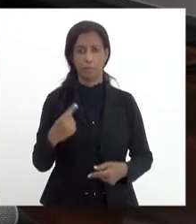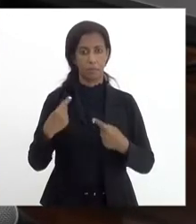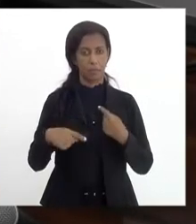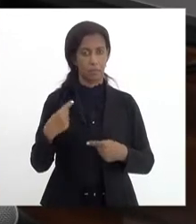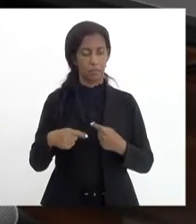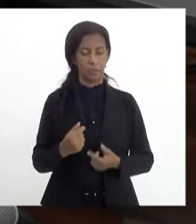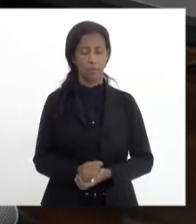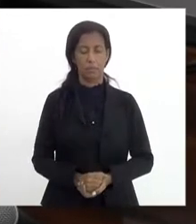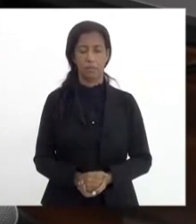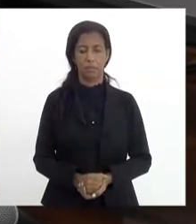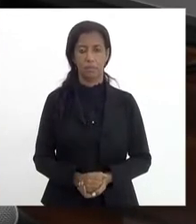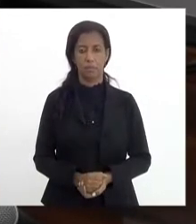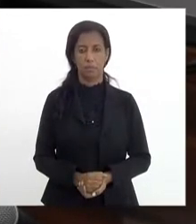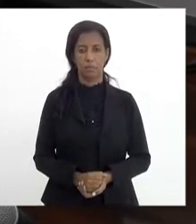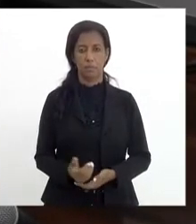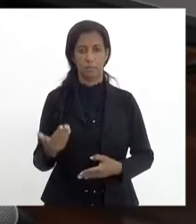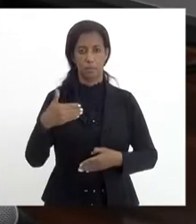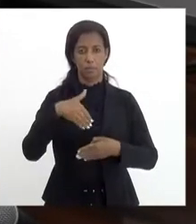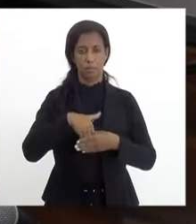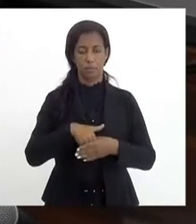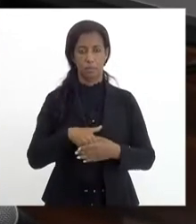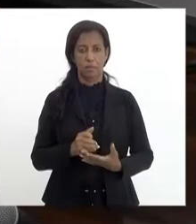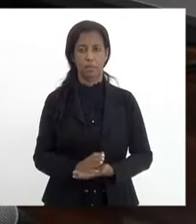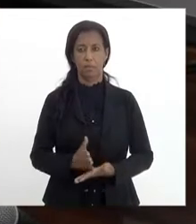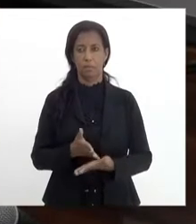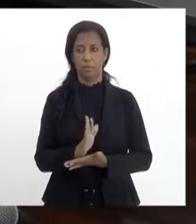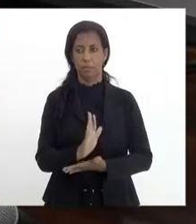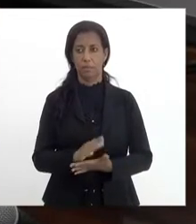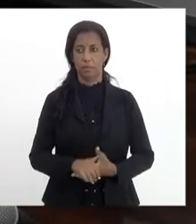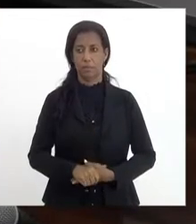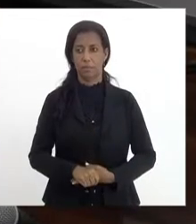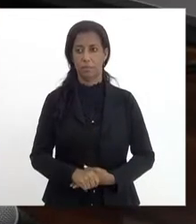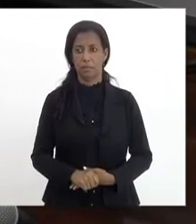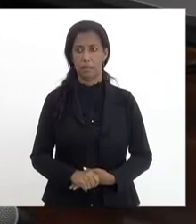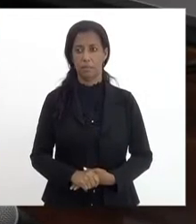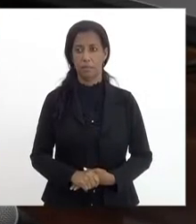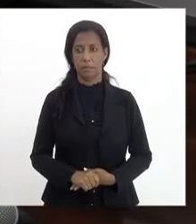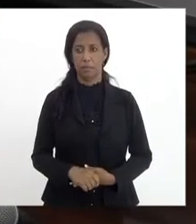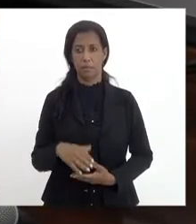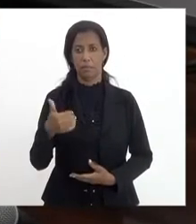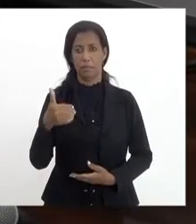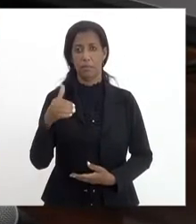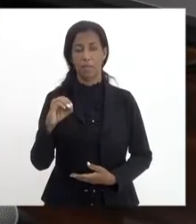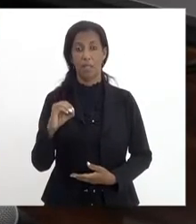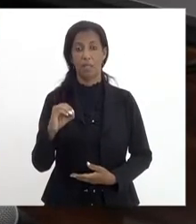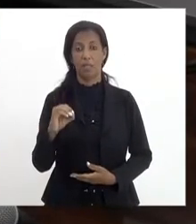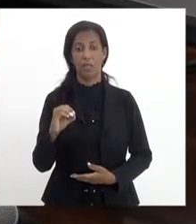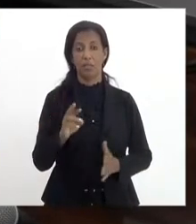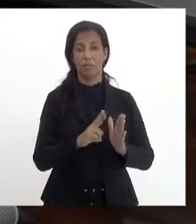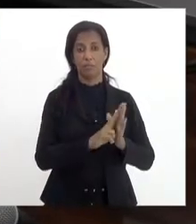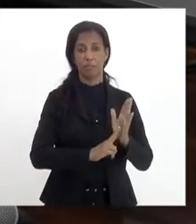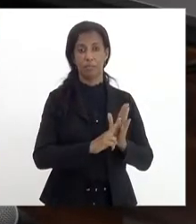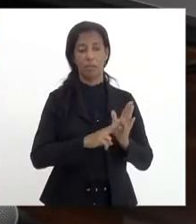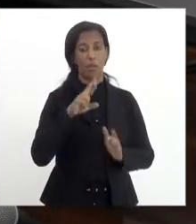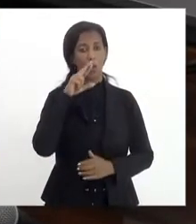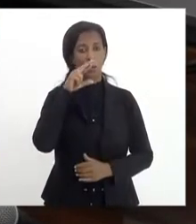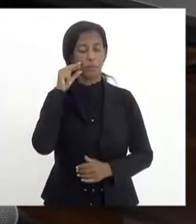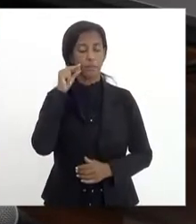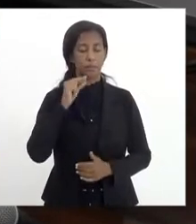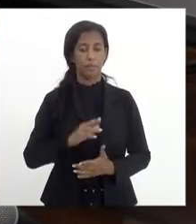discussão. Em votação. Aprovado. 10, relator deputado Rosenberg